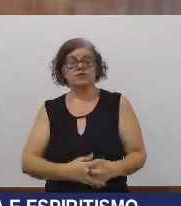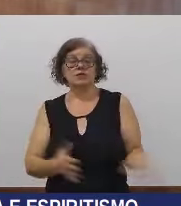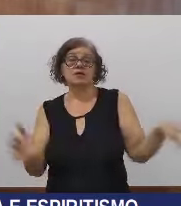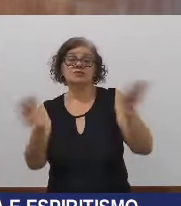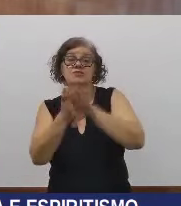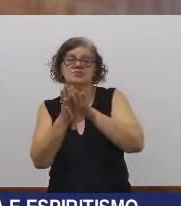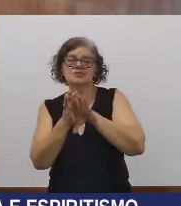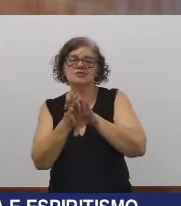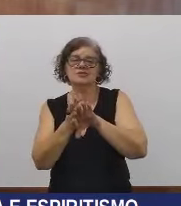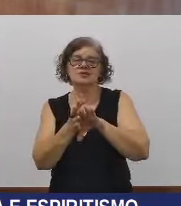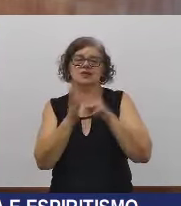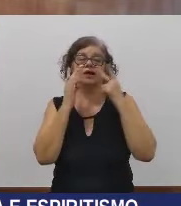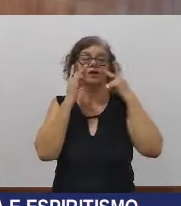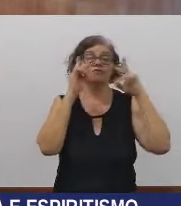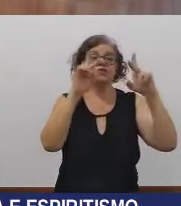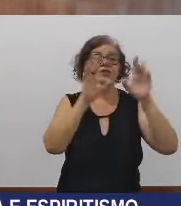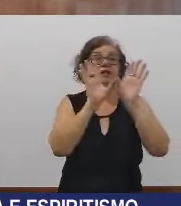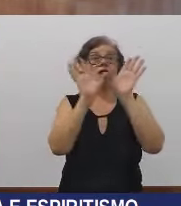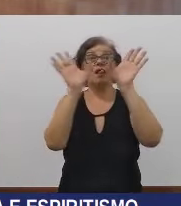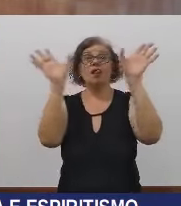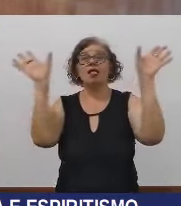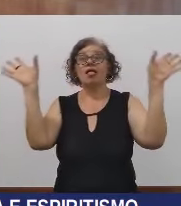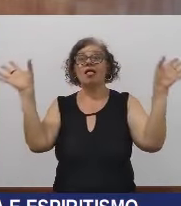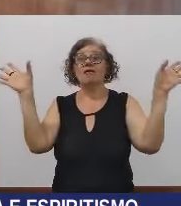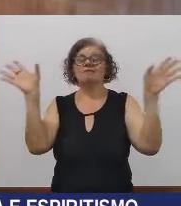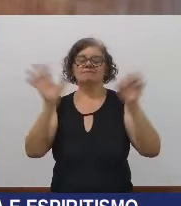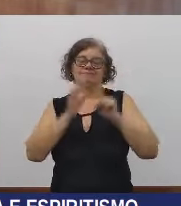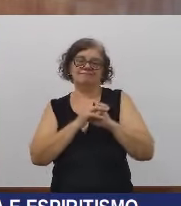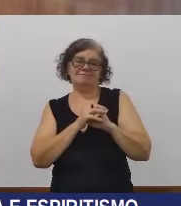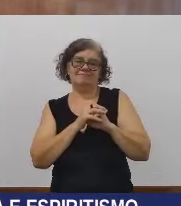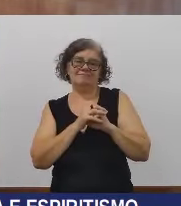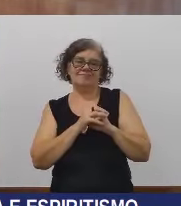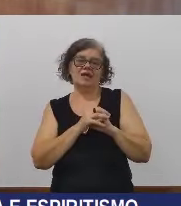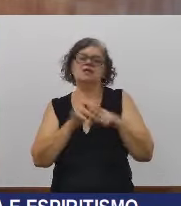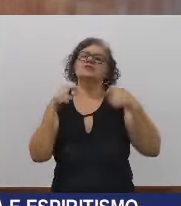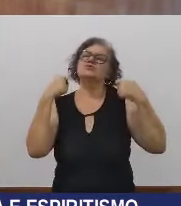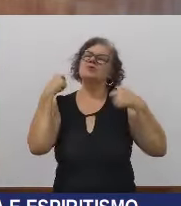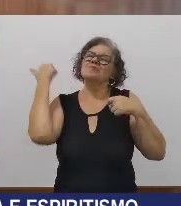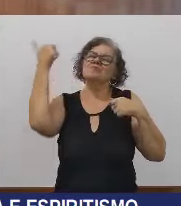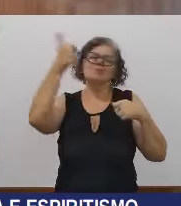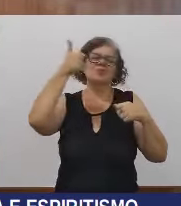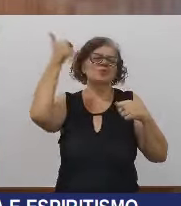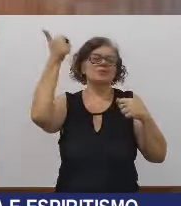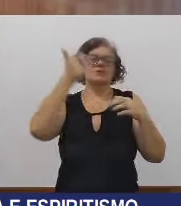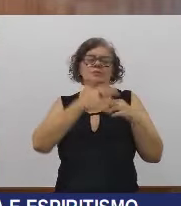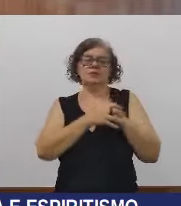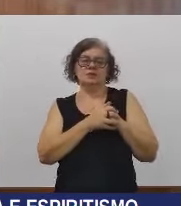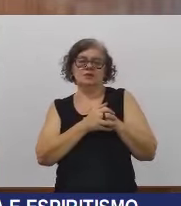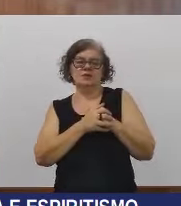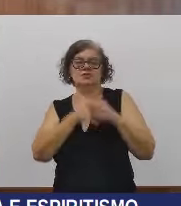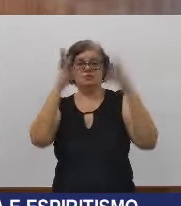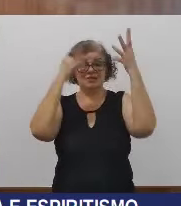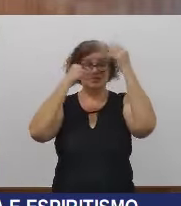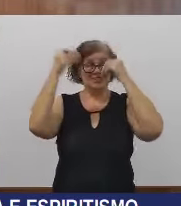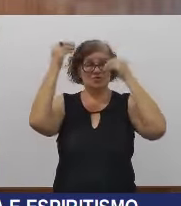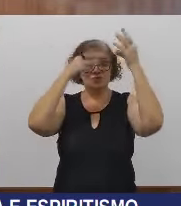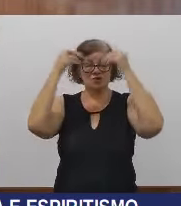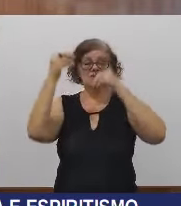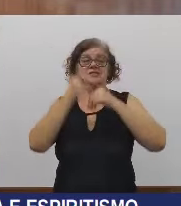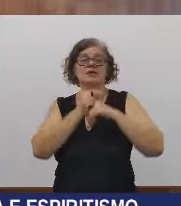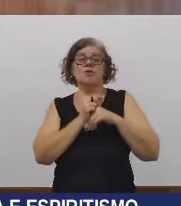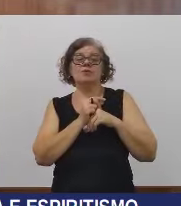chegamos a ter uma visão um pouco mais ampla das coisas. E isso é fundamental para que a gente possa compreender